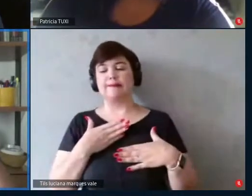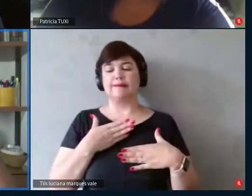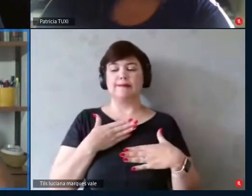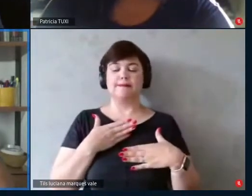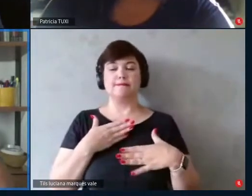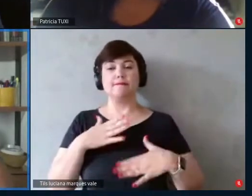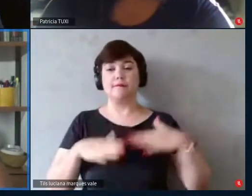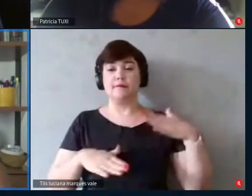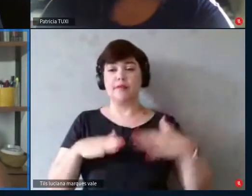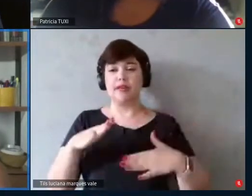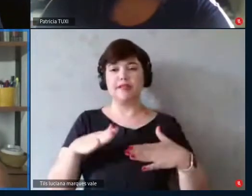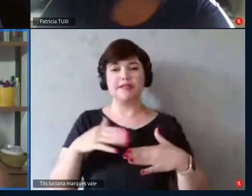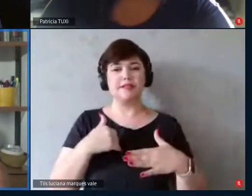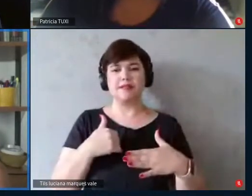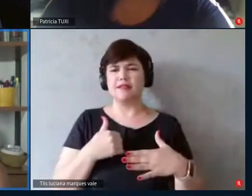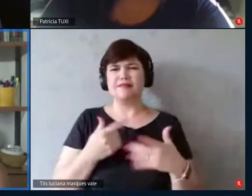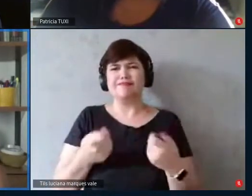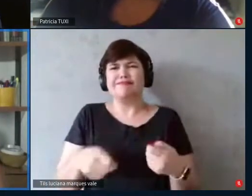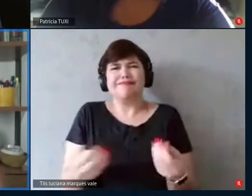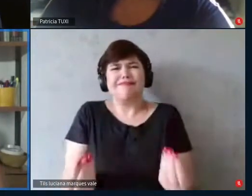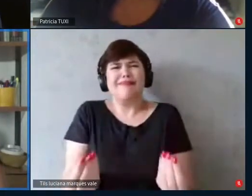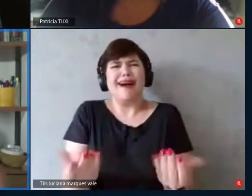é injustificada, porque